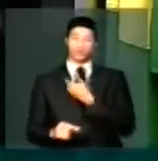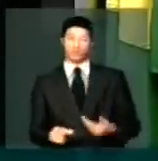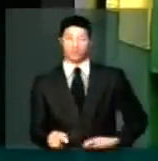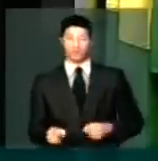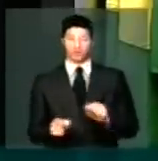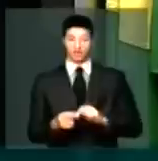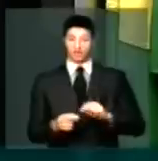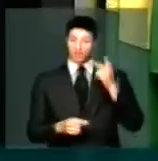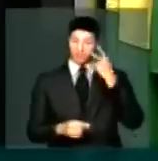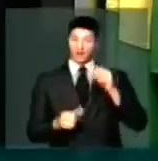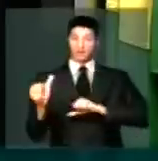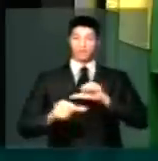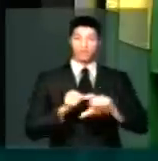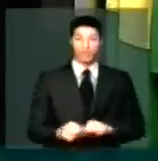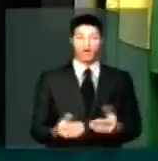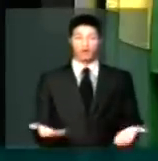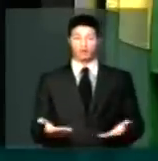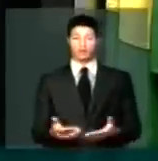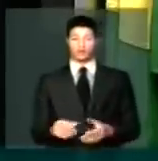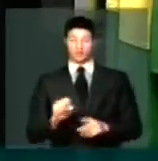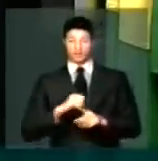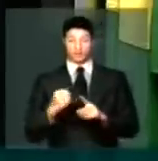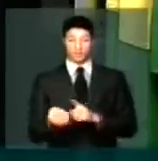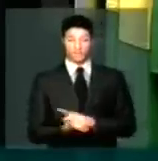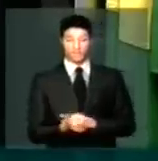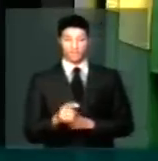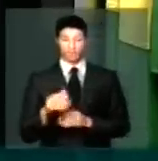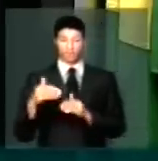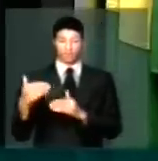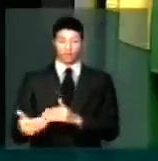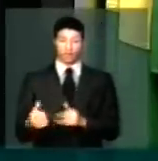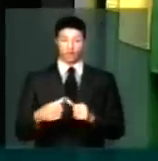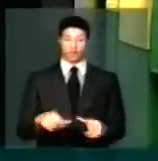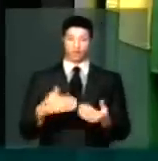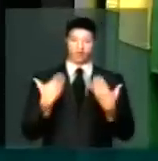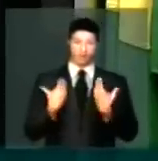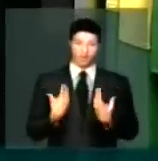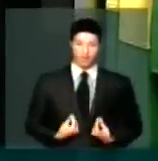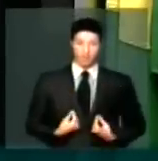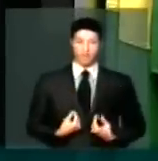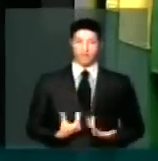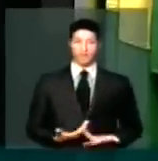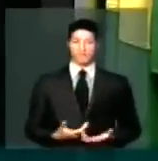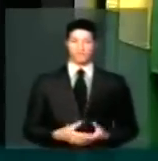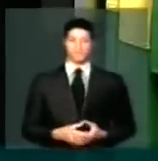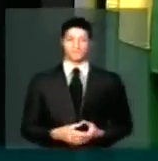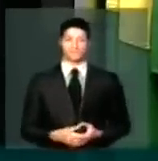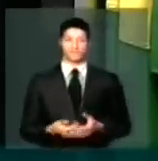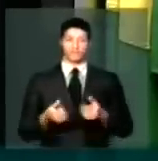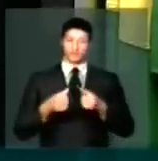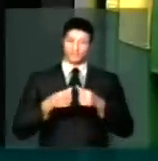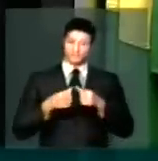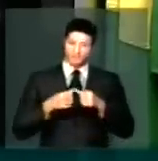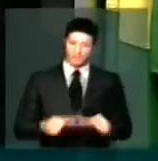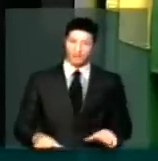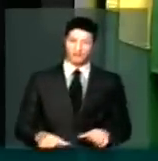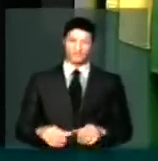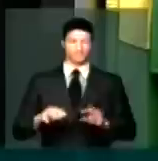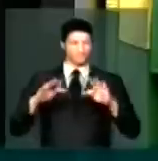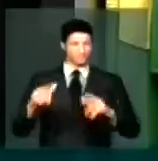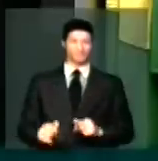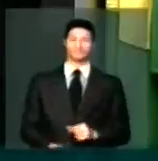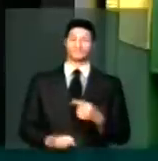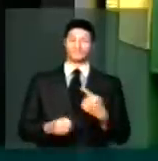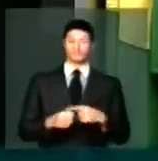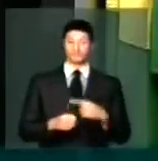tem feito para mudar essa realidade? E a sociedade lá na ponta está cansado. Estamos em